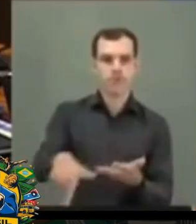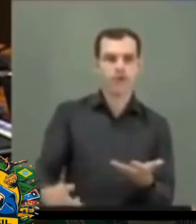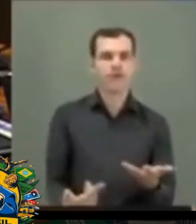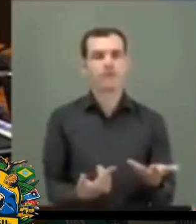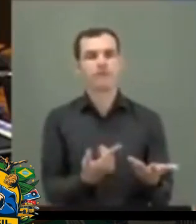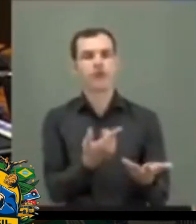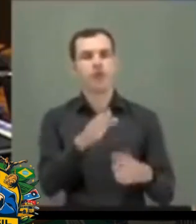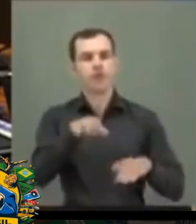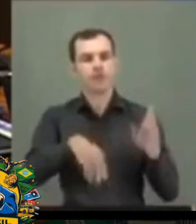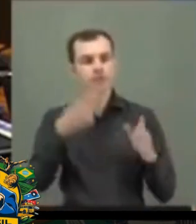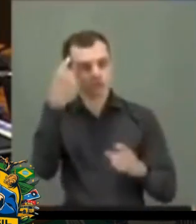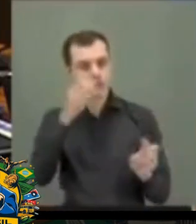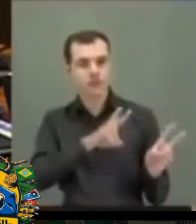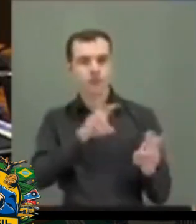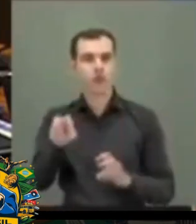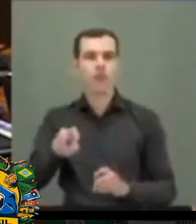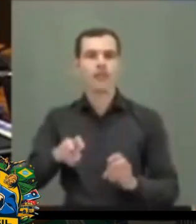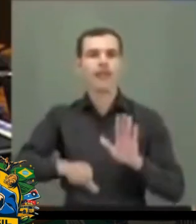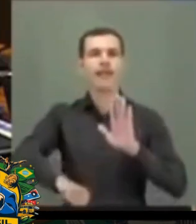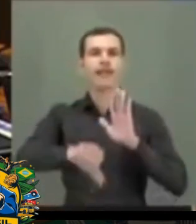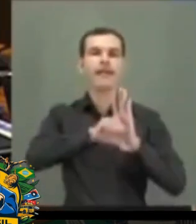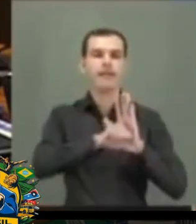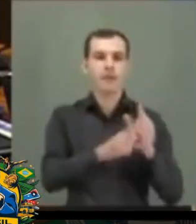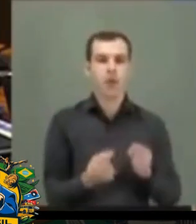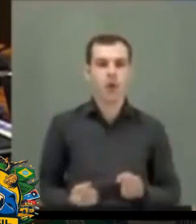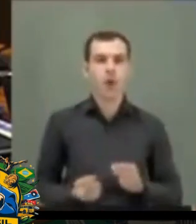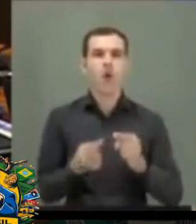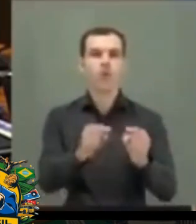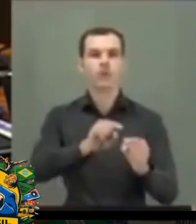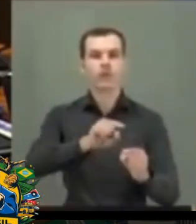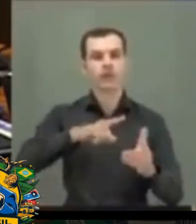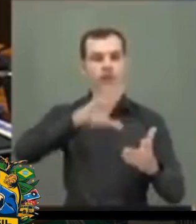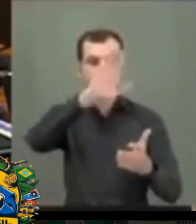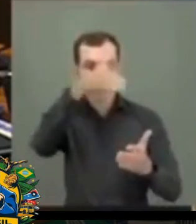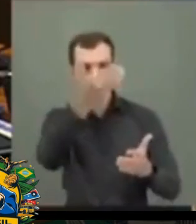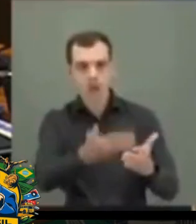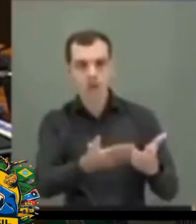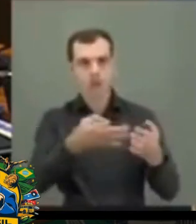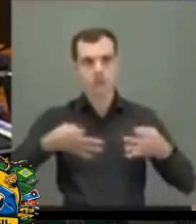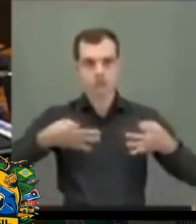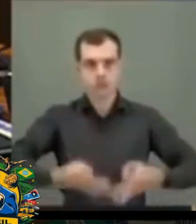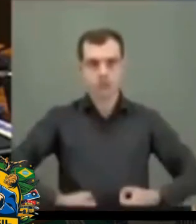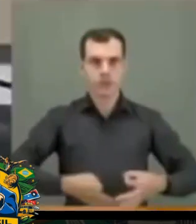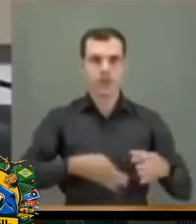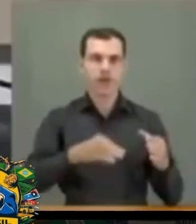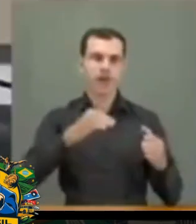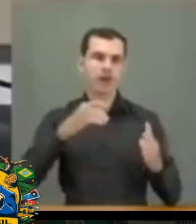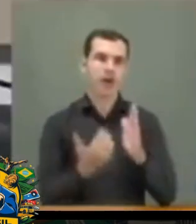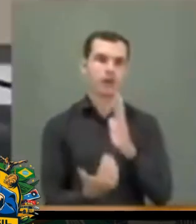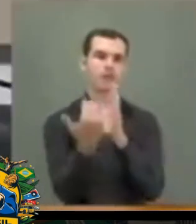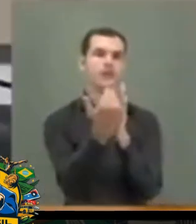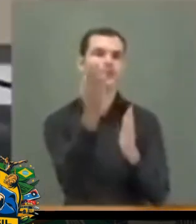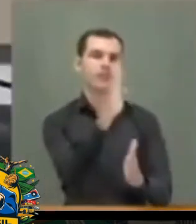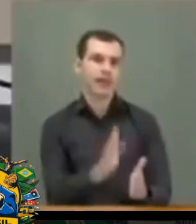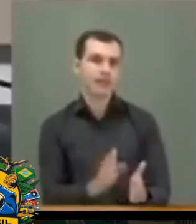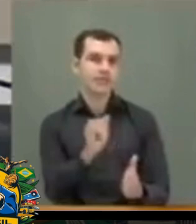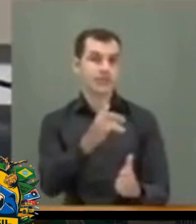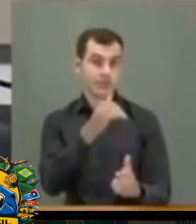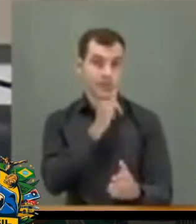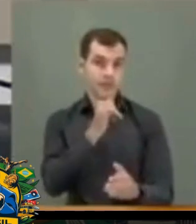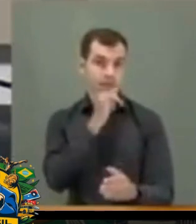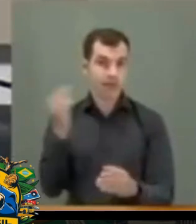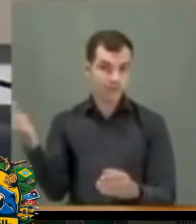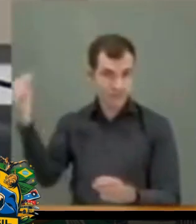contra autoridades brasileiras. Se essas pessoas virem ao Brasil, elas vão ser retidas também? Voltando ao que eu respondi na